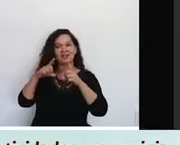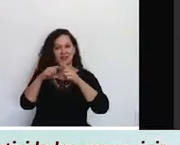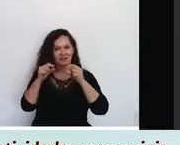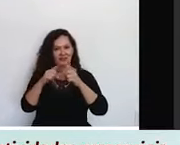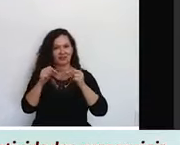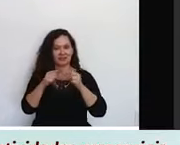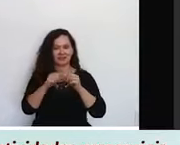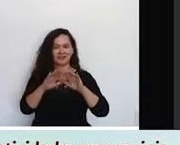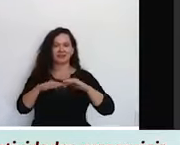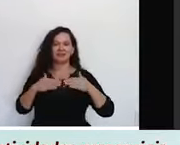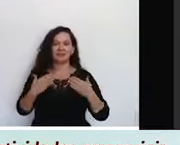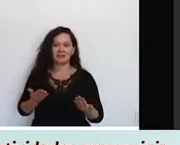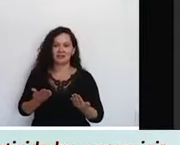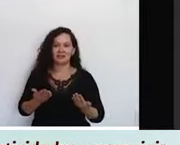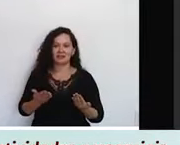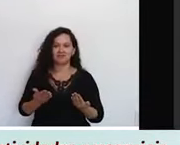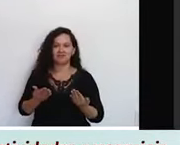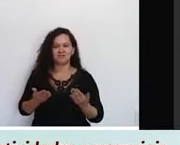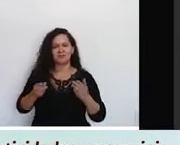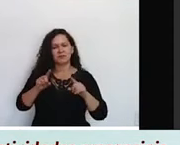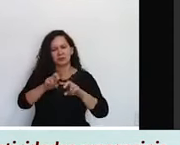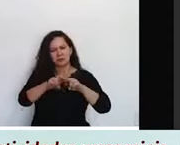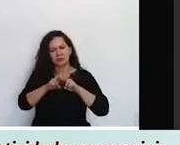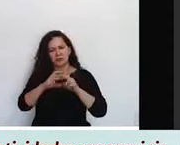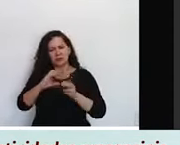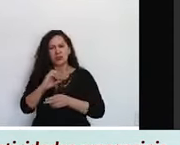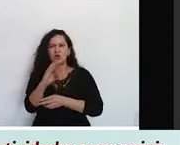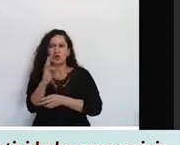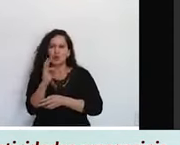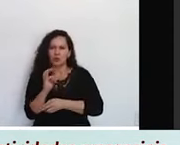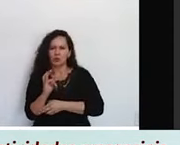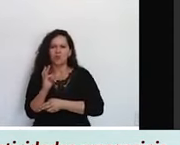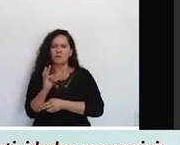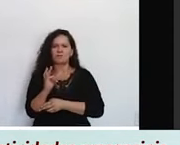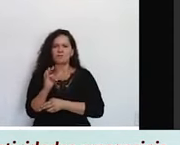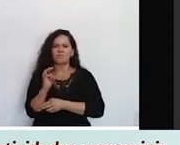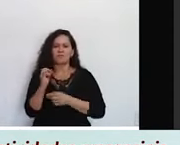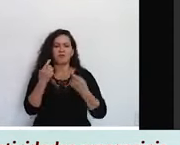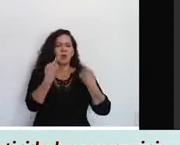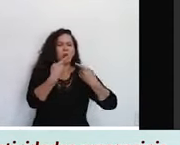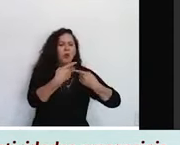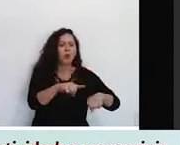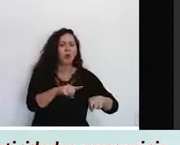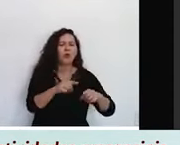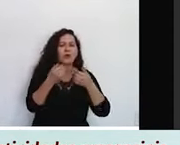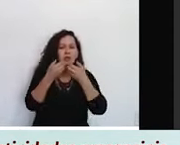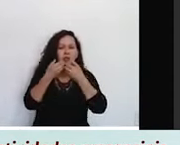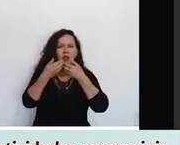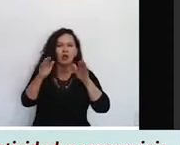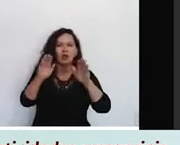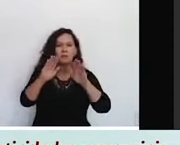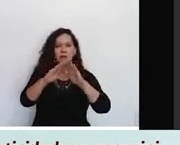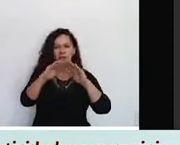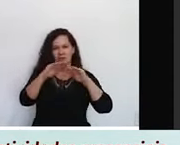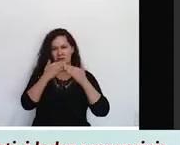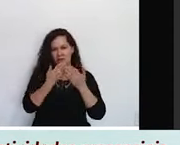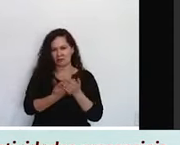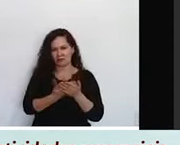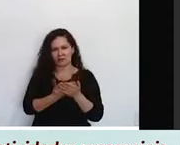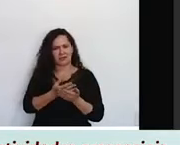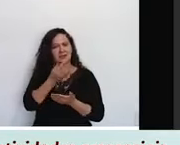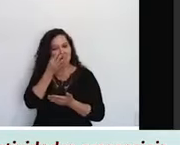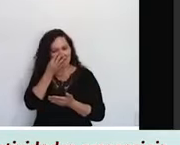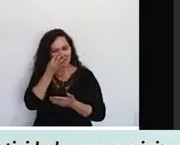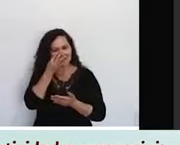Então, nesse sentido, a CUT afirma que é contrária à reabertura das atividades presenciais nas escolas